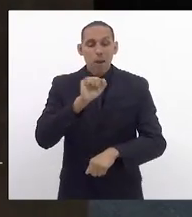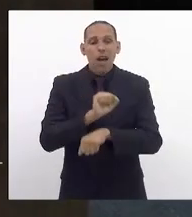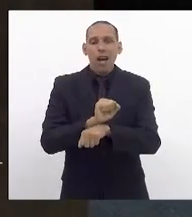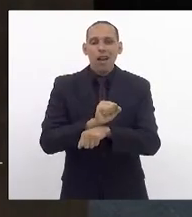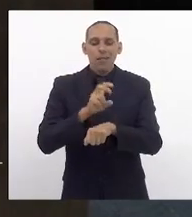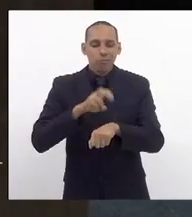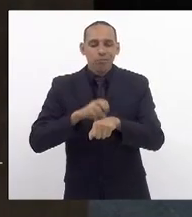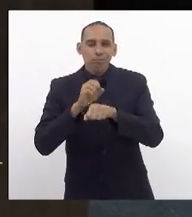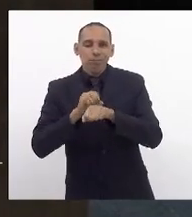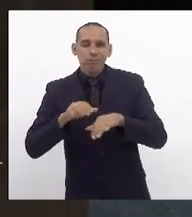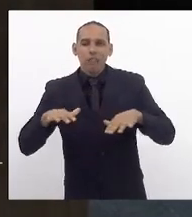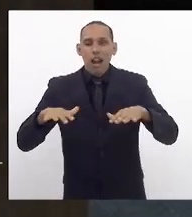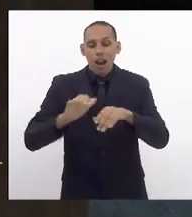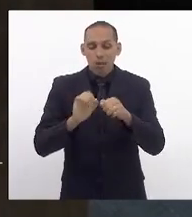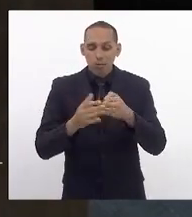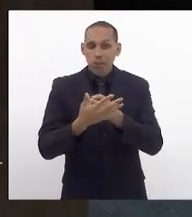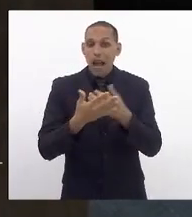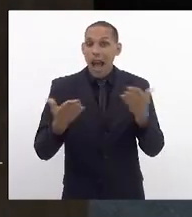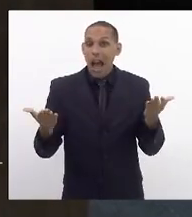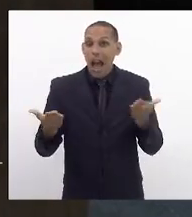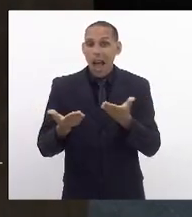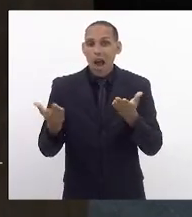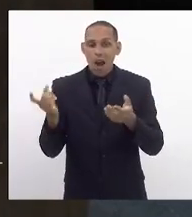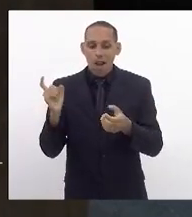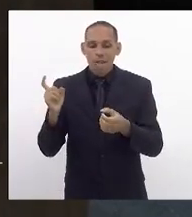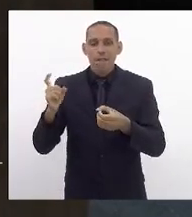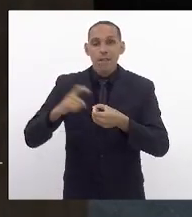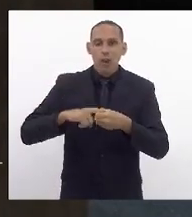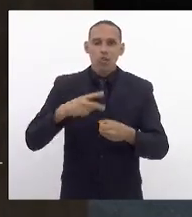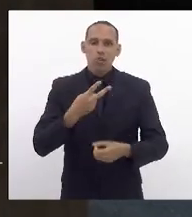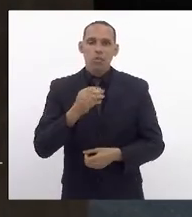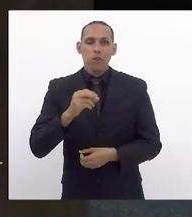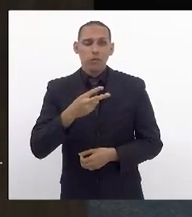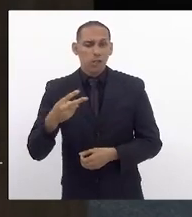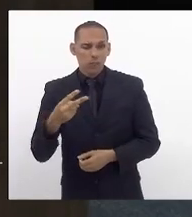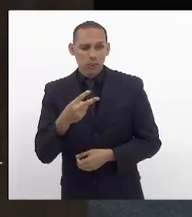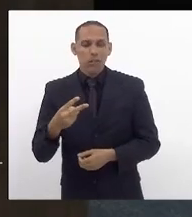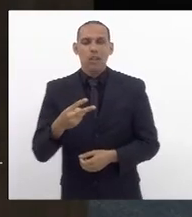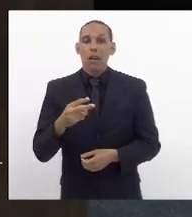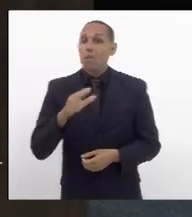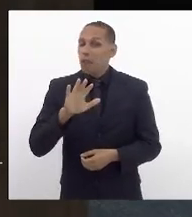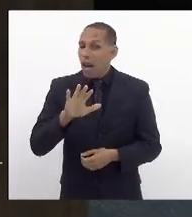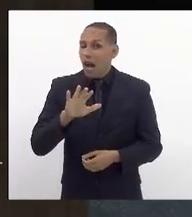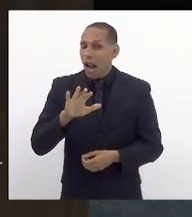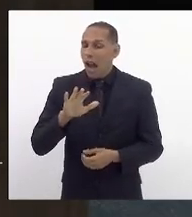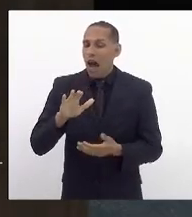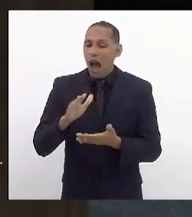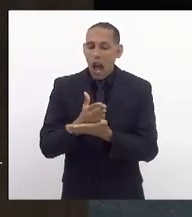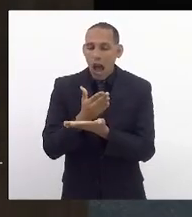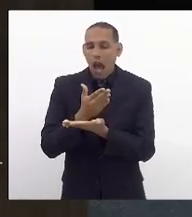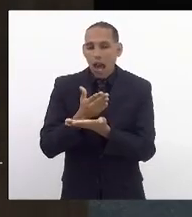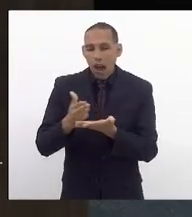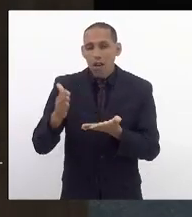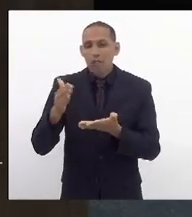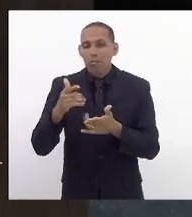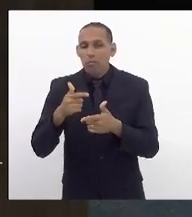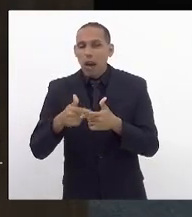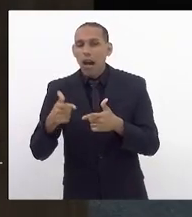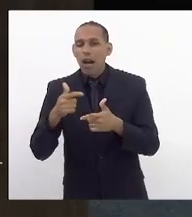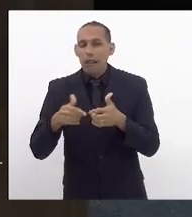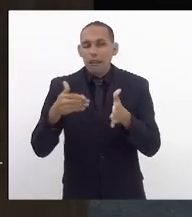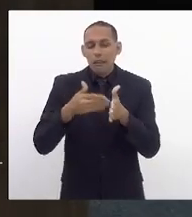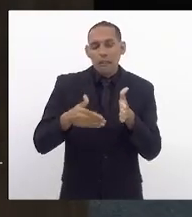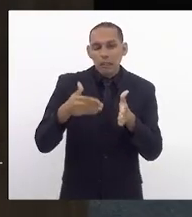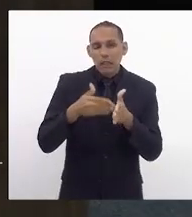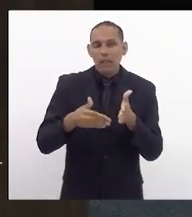da pandemia do novo coronavírus, e só agora, em 2022. E mesmo assim, Renata, com algumas ressalvas, com várias ressalvas, as escolas voltam